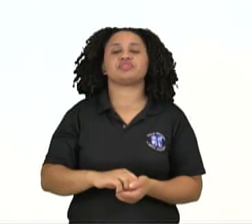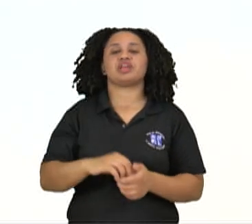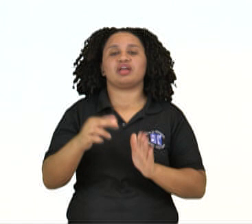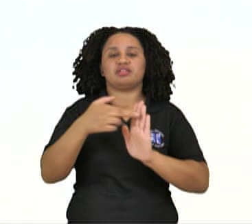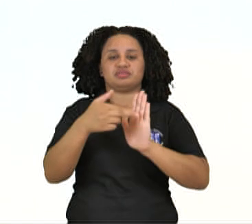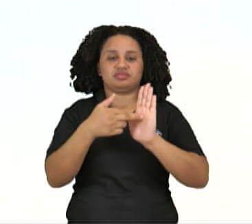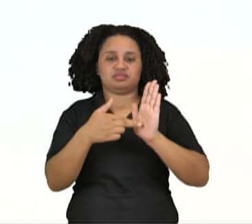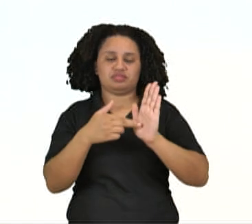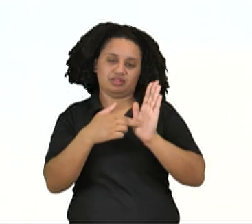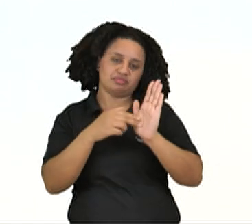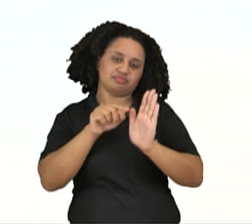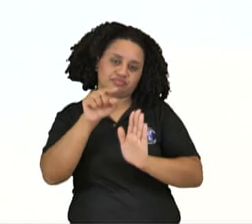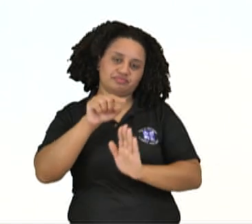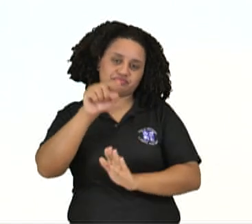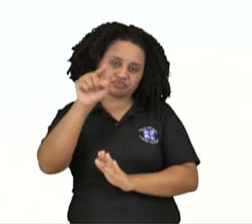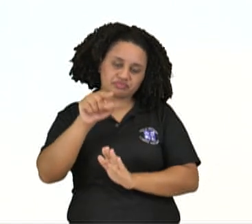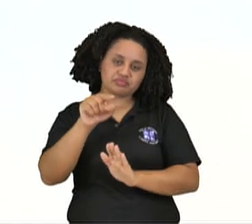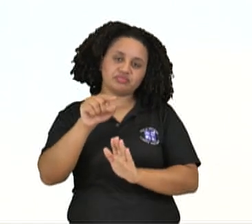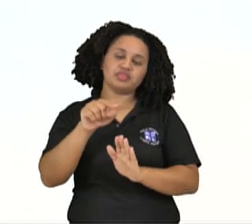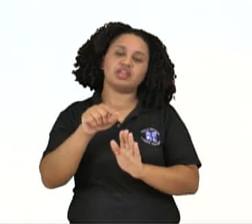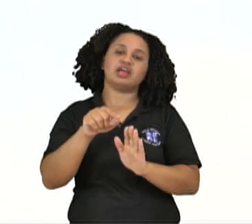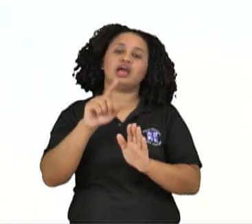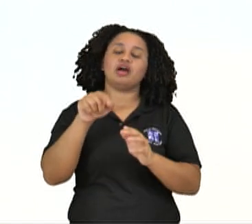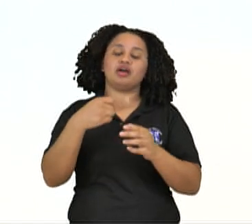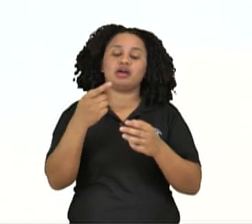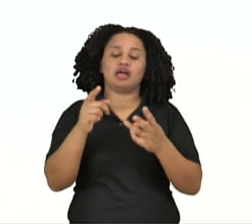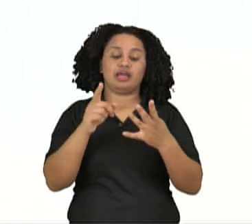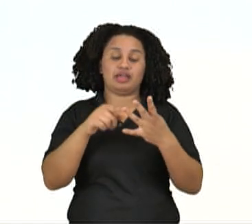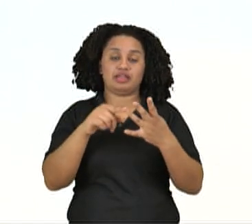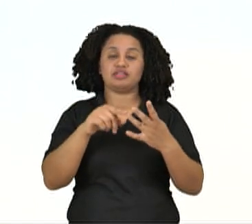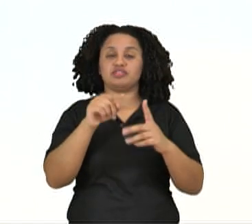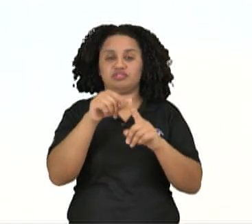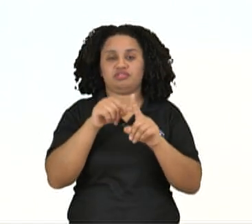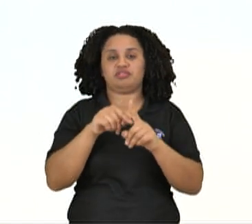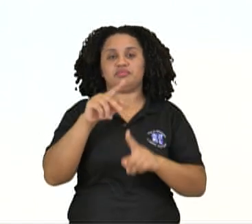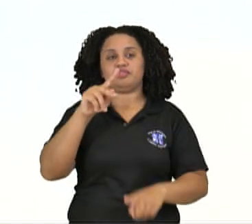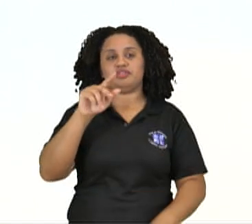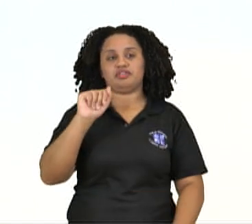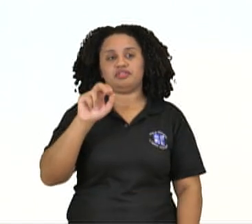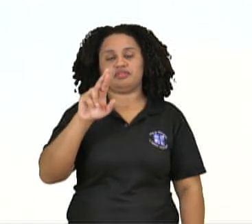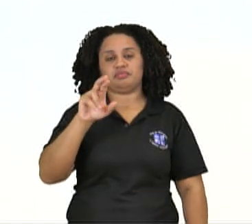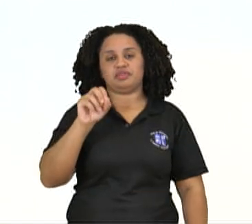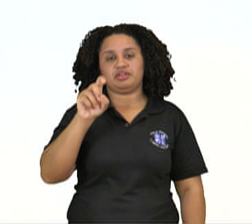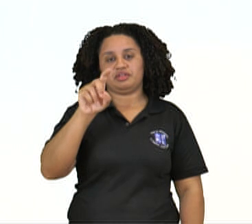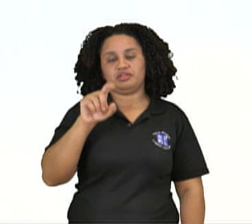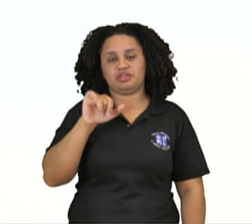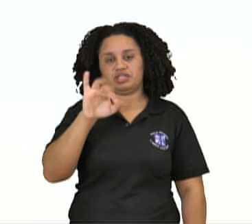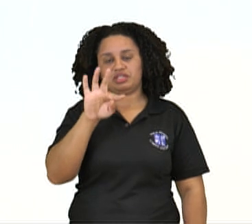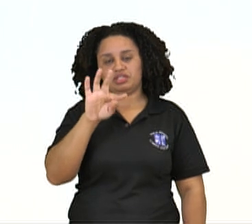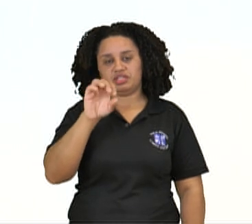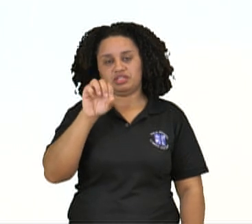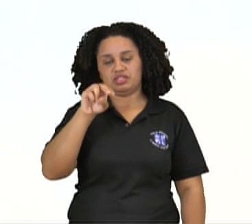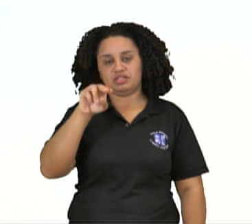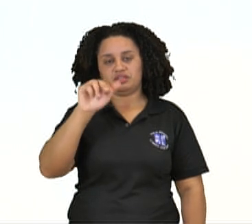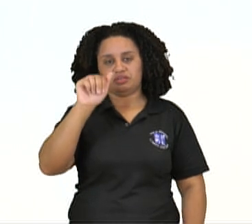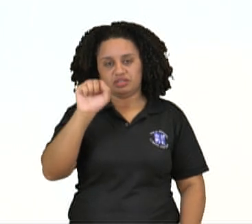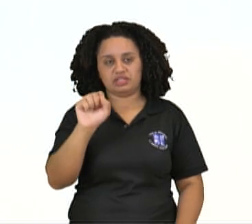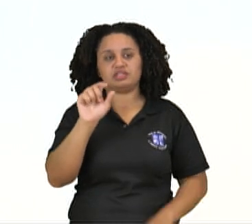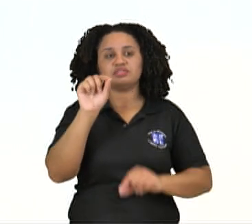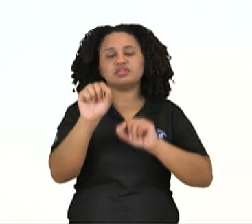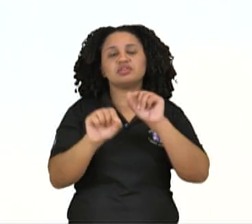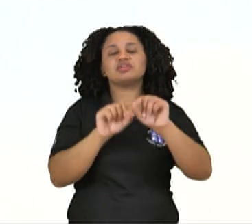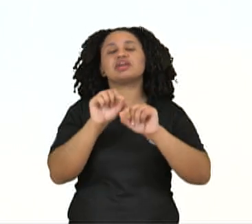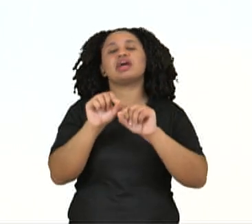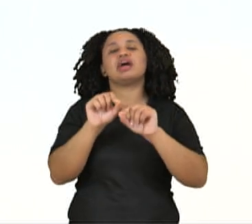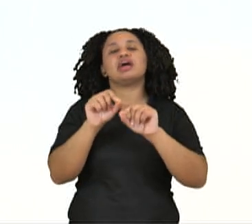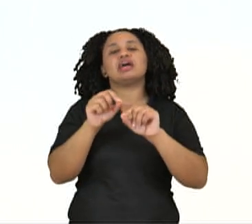de acentuação com relação às paroxítonas, que né, tem uma quantidade de letras maior ali para a gente memorizar, é